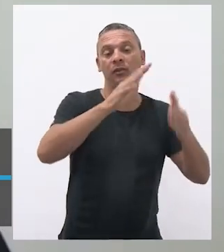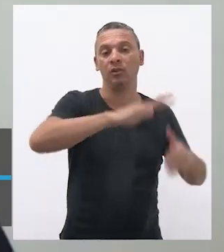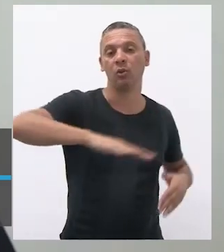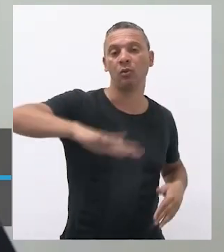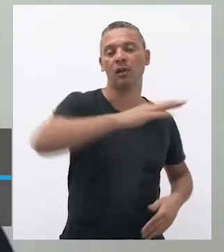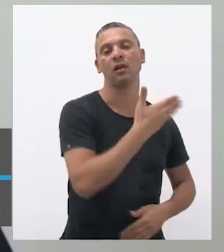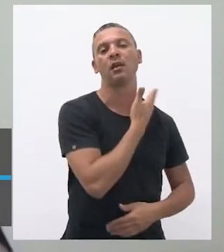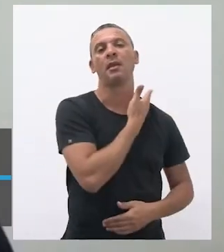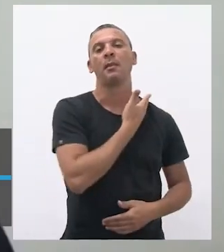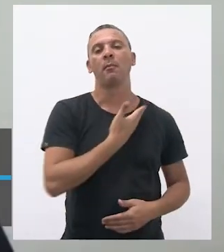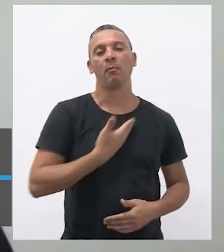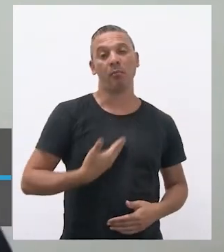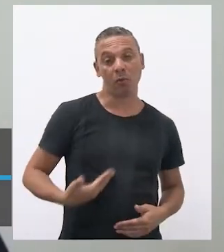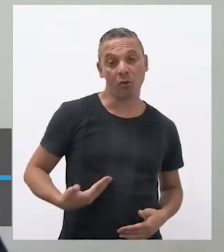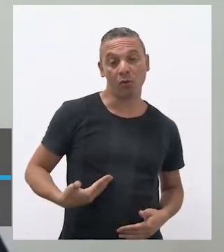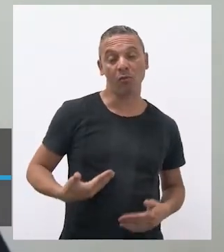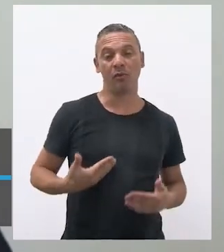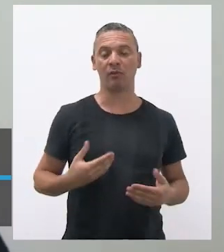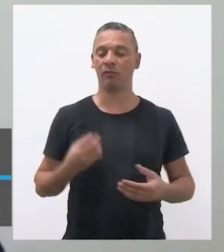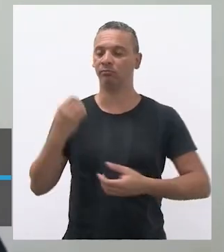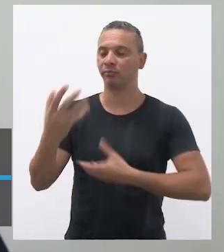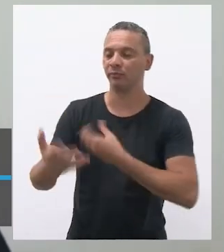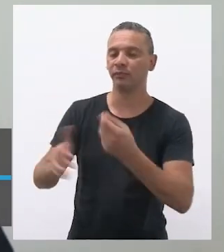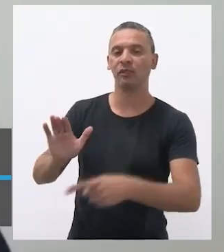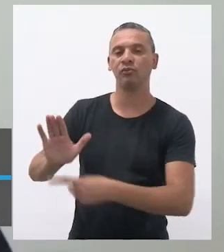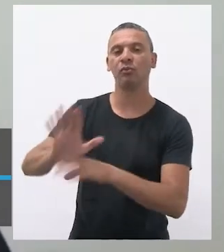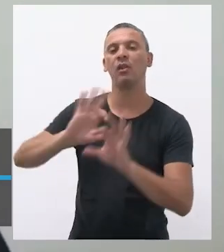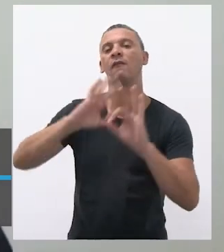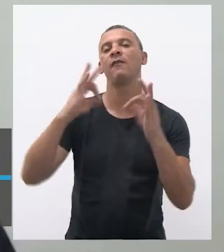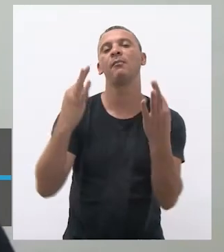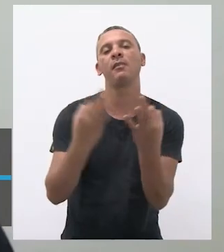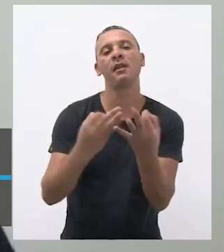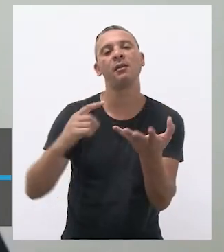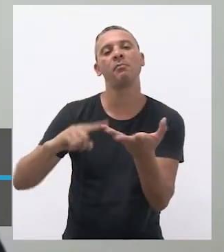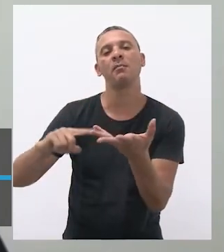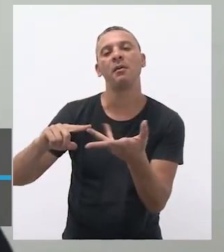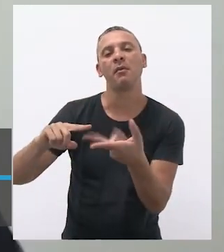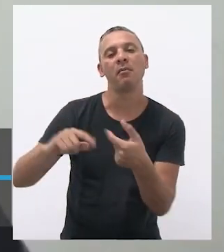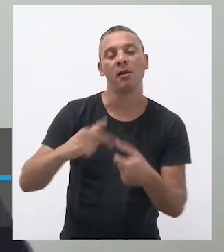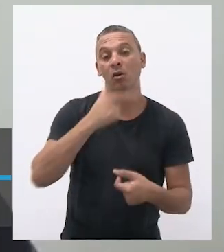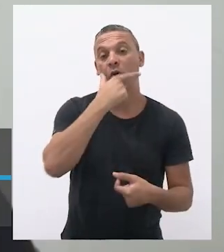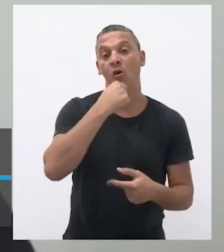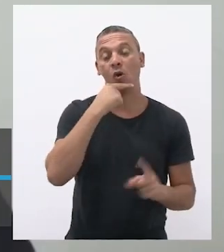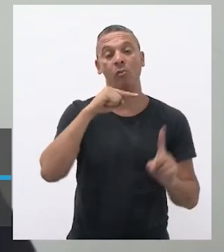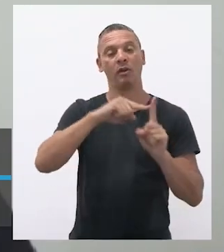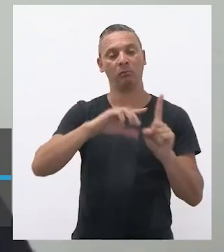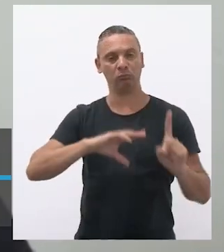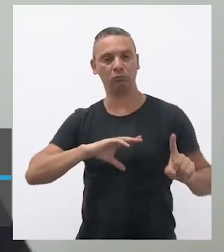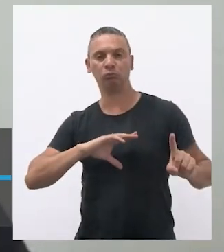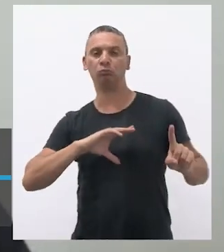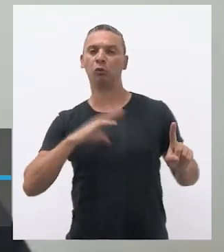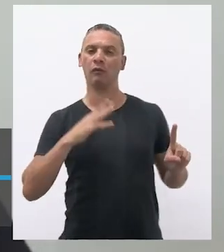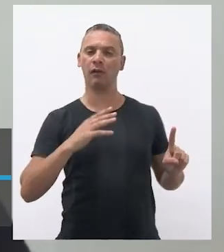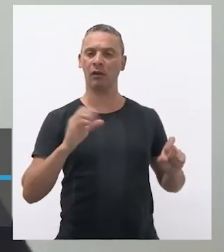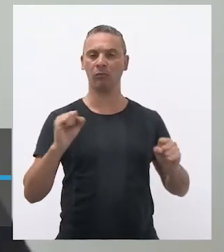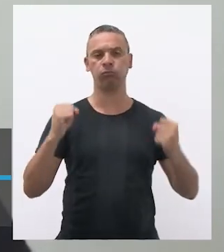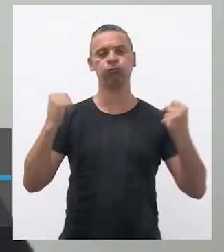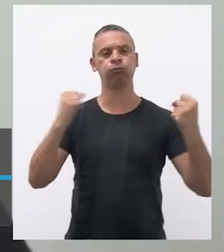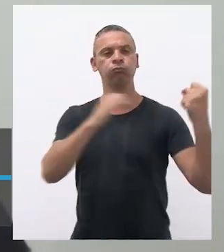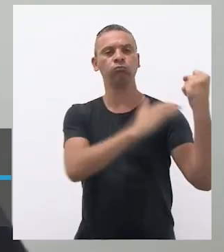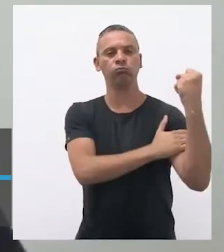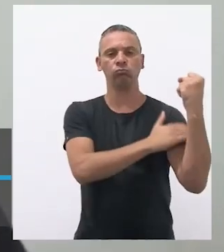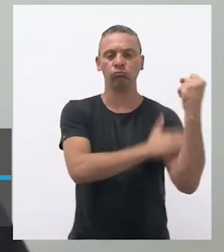público, ou papel de provedor, ou características que são associadas à masculinidade, como coragem, força, capacidade